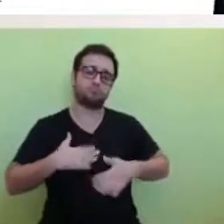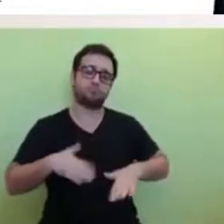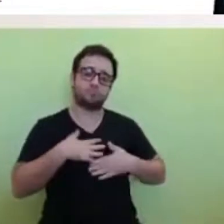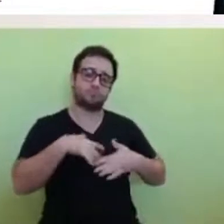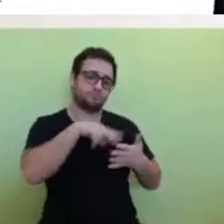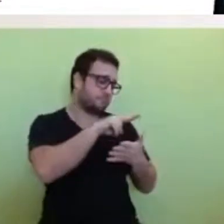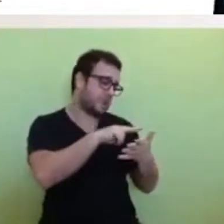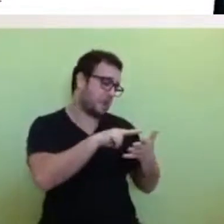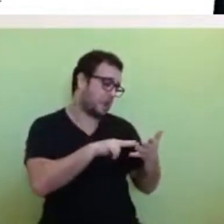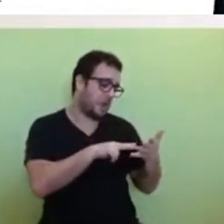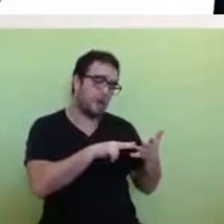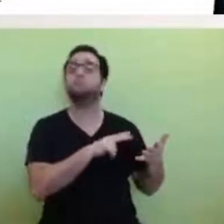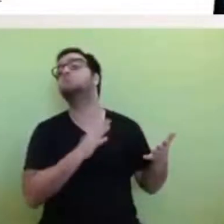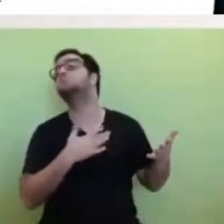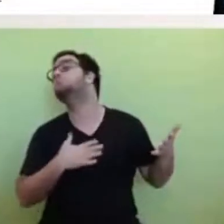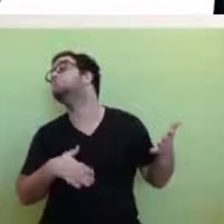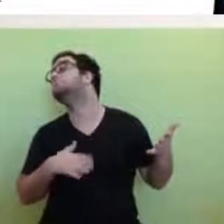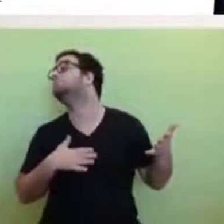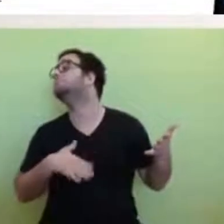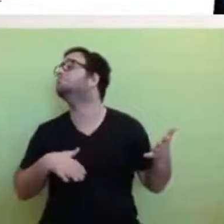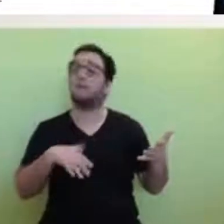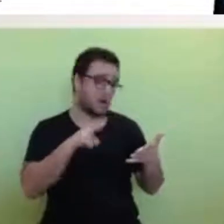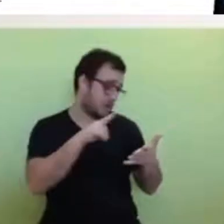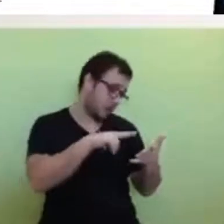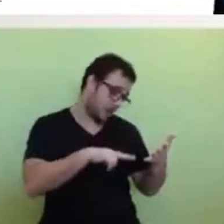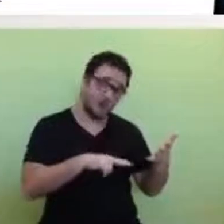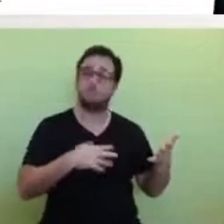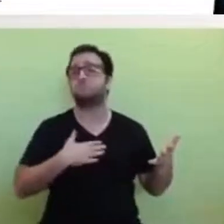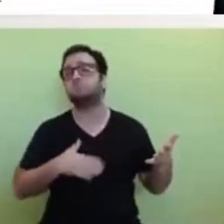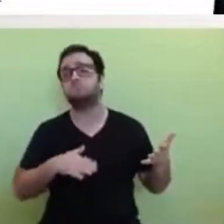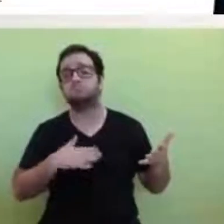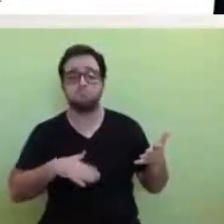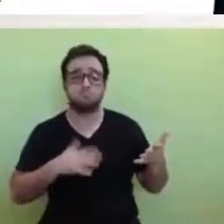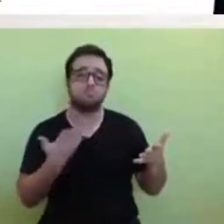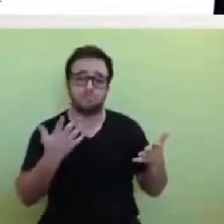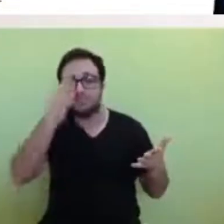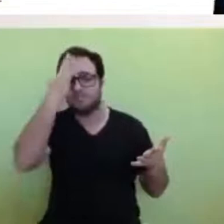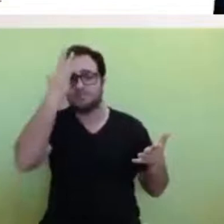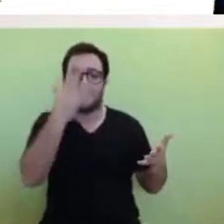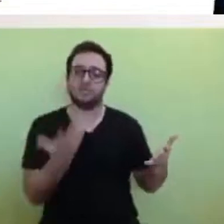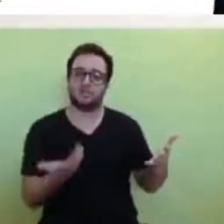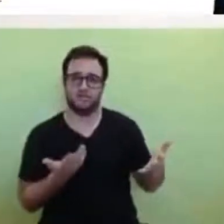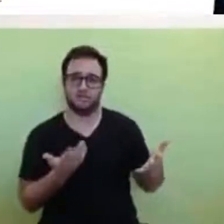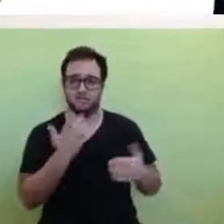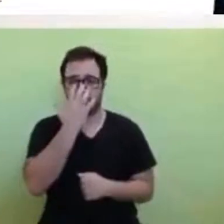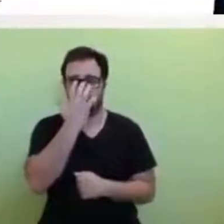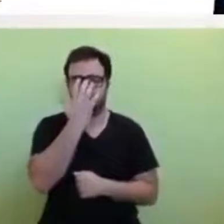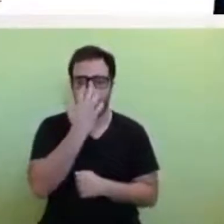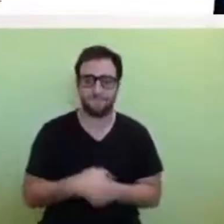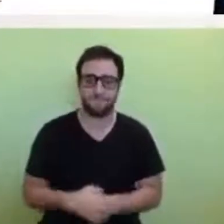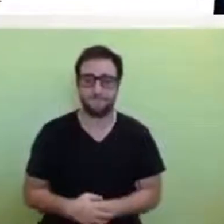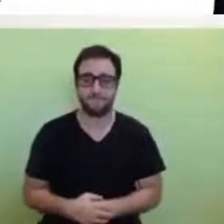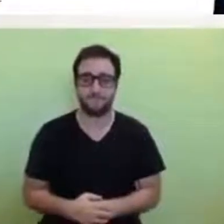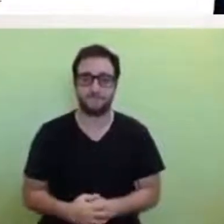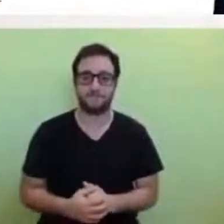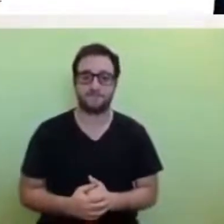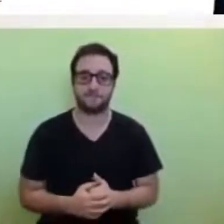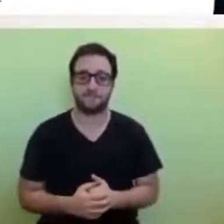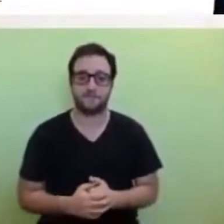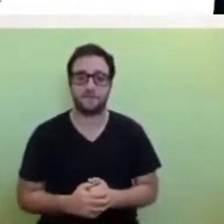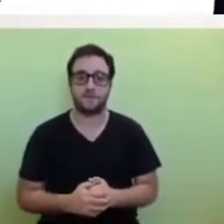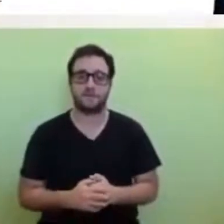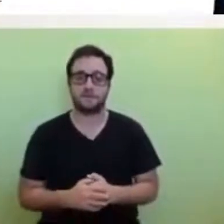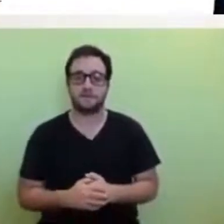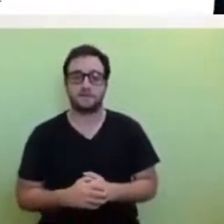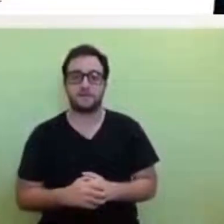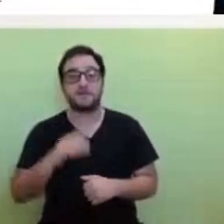fazer. Não é algo que seja muito prático. Além disso, quando você pensa em vídeo e língua de